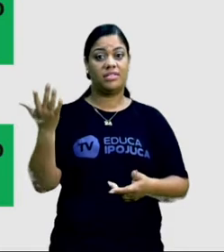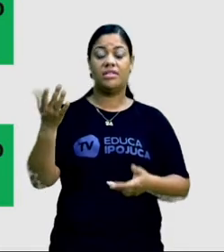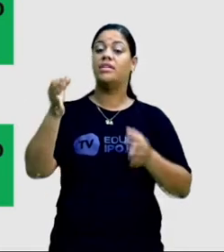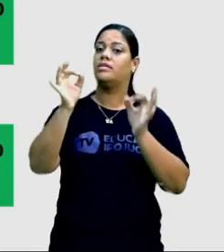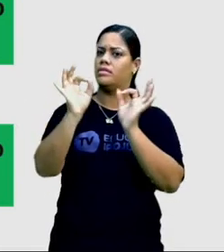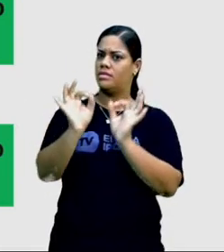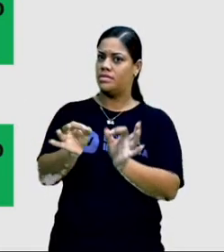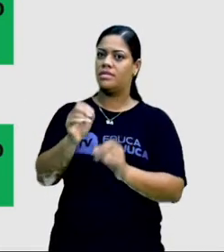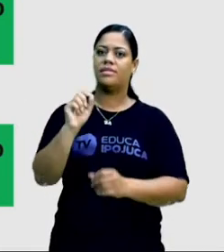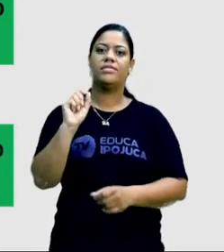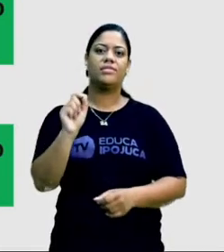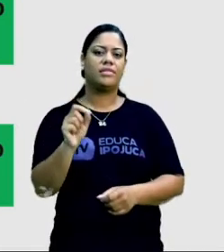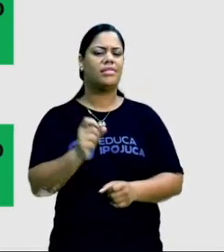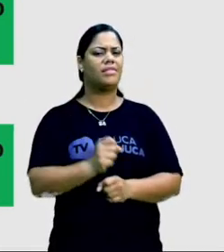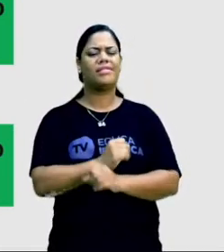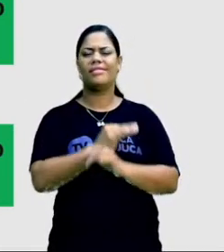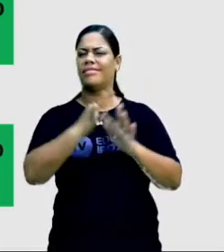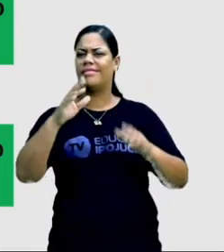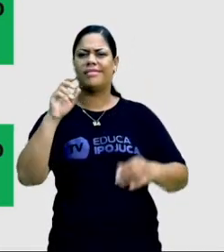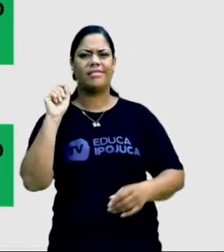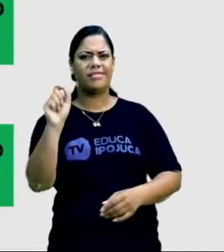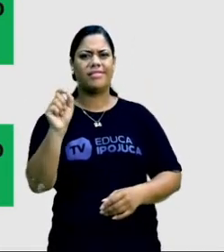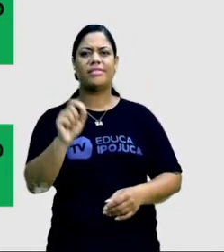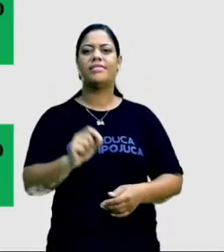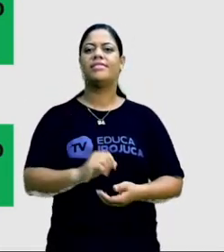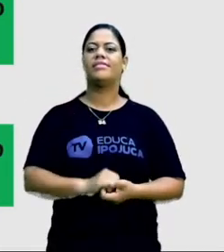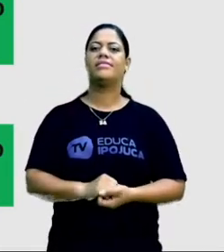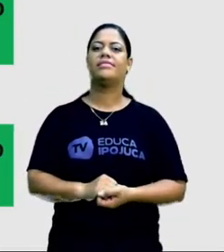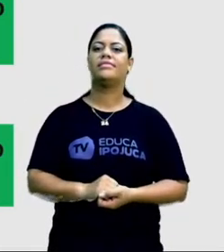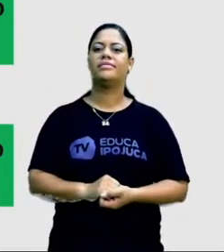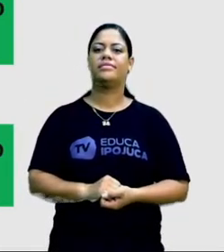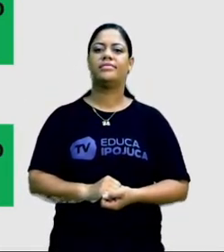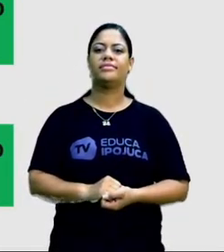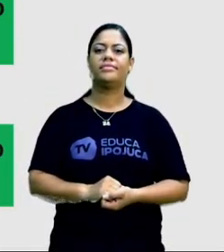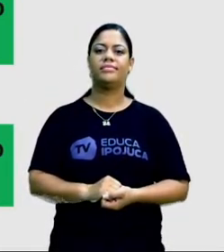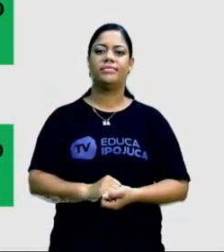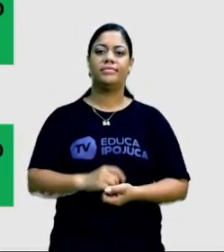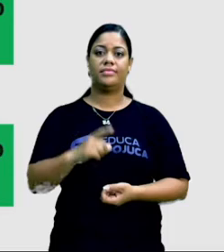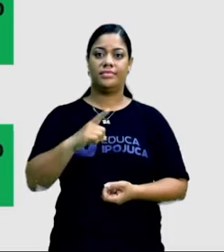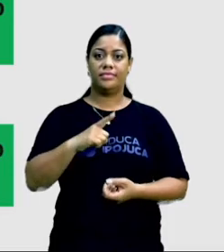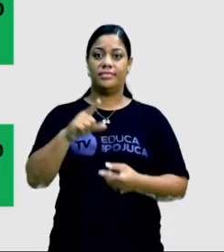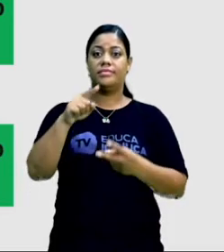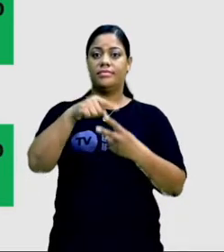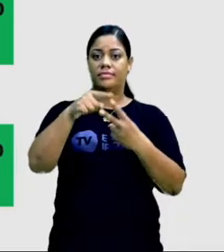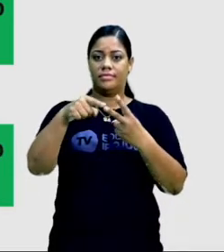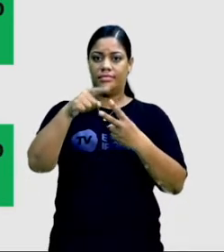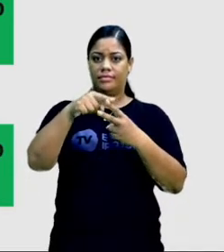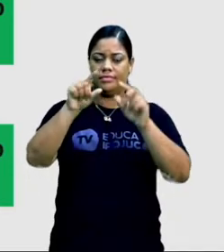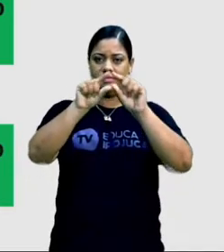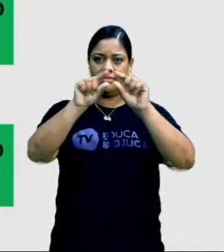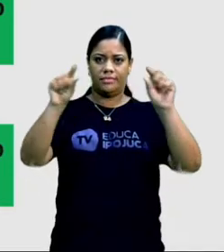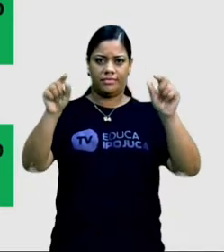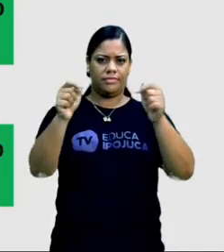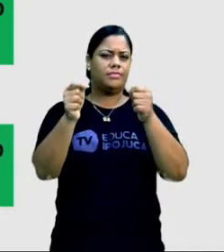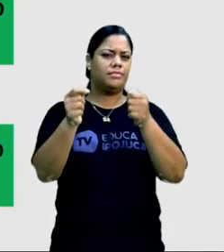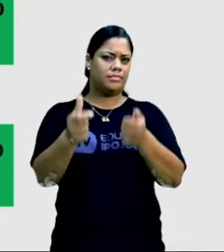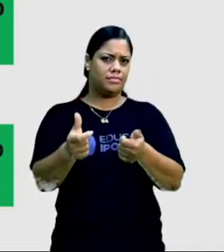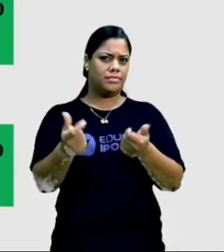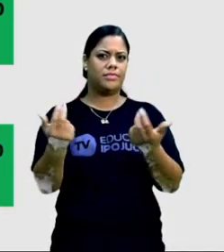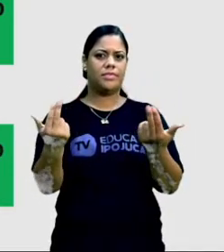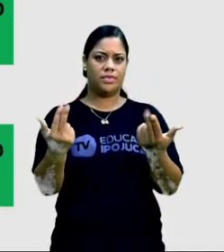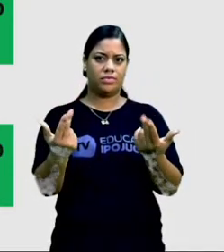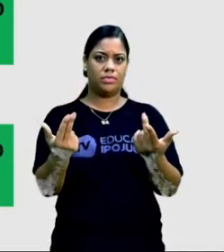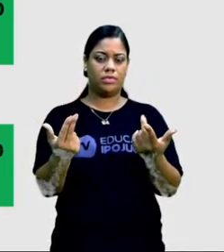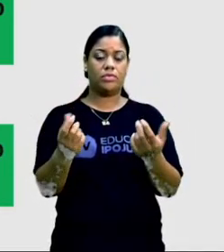certo que, é claro que, e isso deve. Então, eu trouxe aqui duas frases quase idênticas,